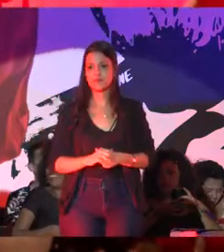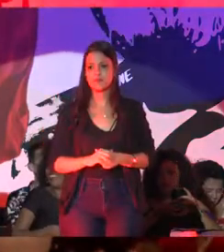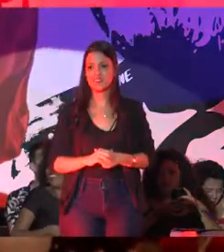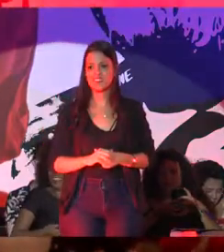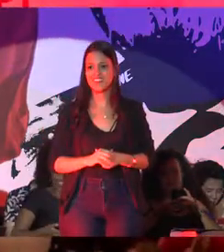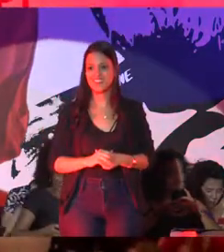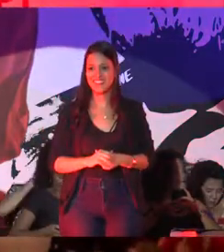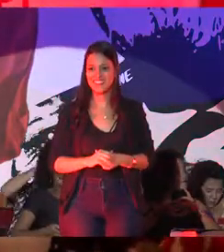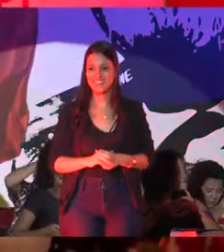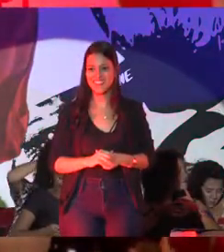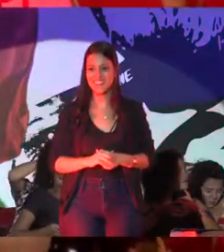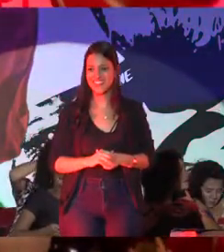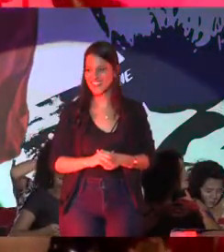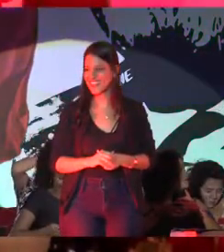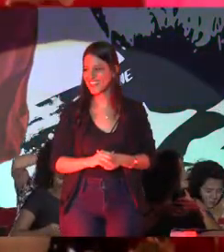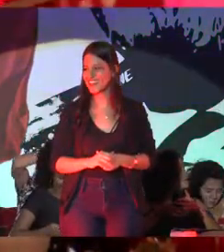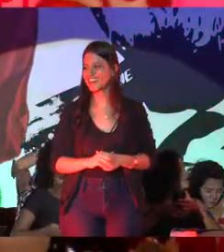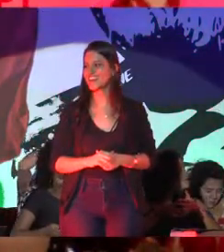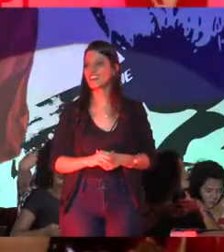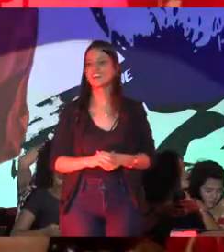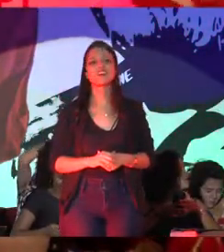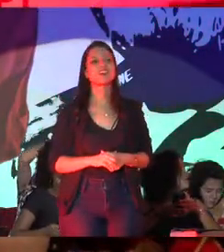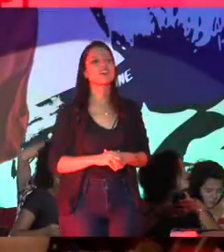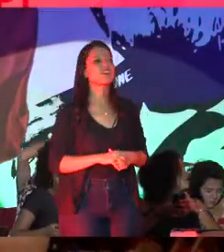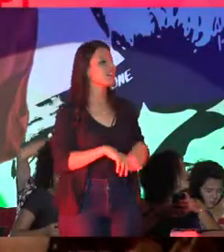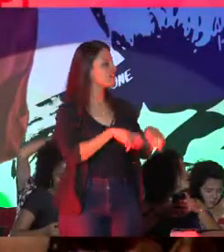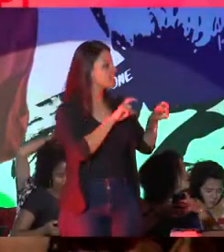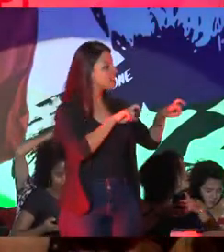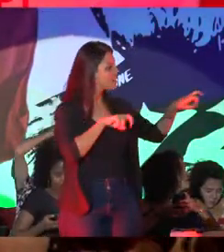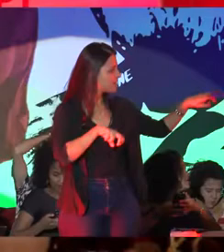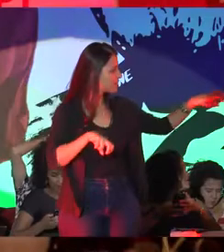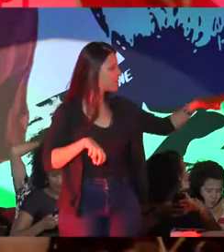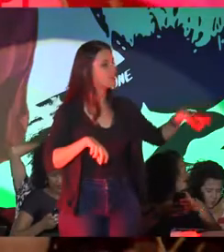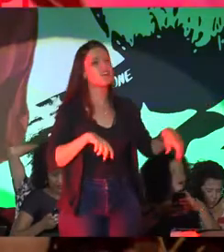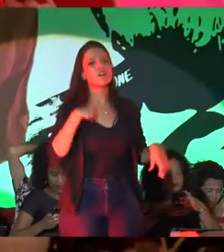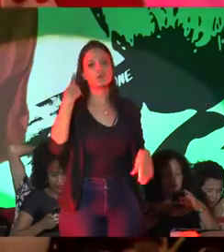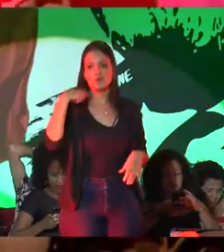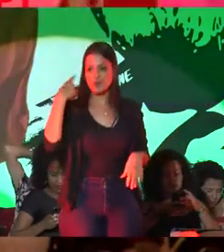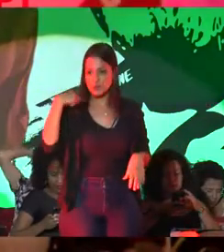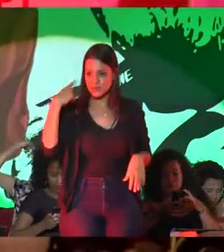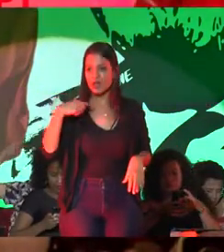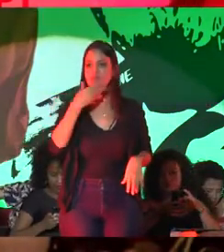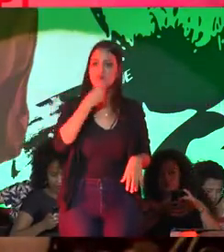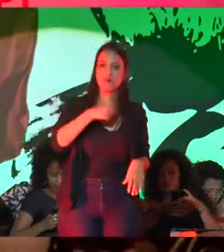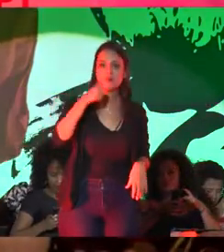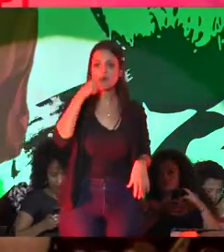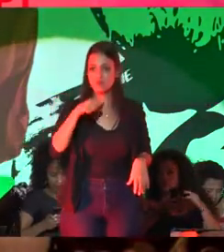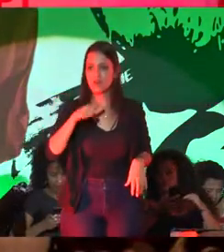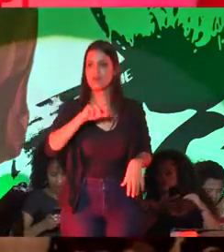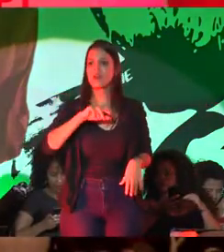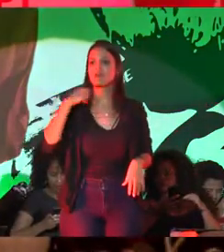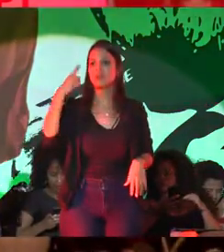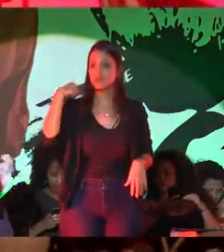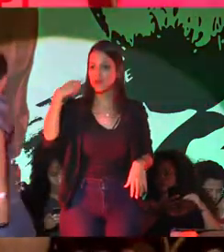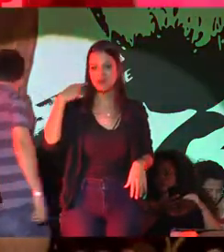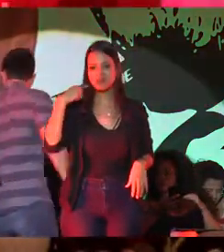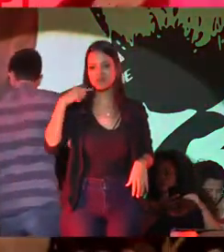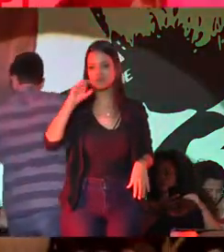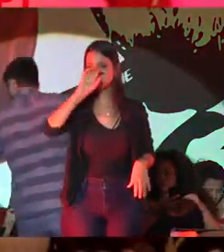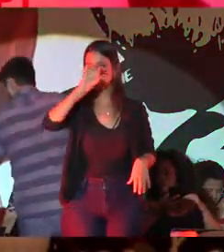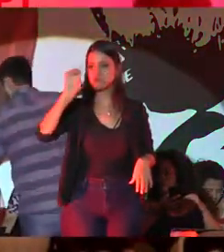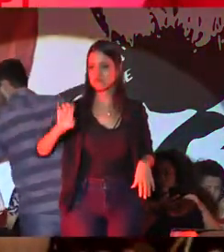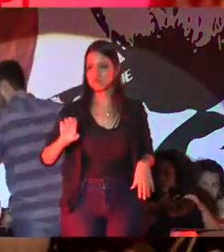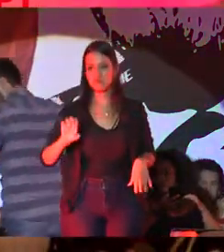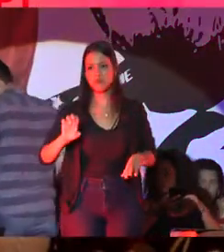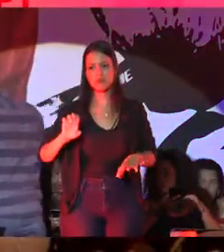Convidando para compor aqui a nossa mesa os nossos deputados e deputadas estaduais, federais, os